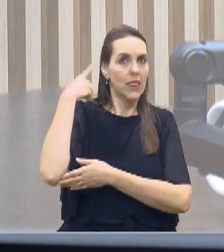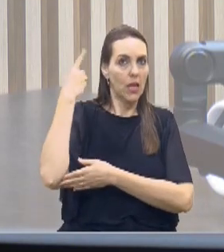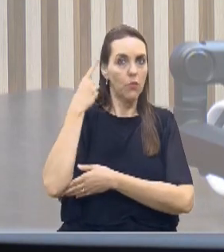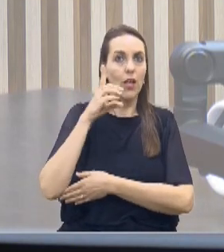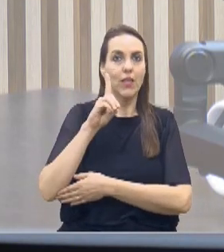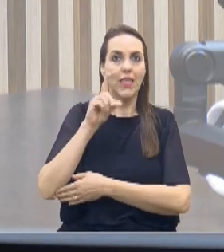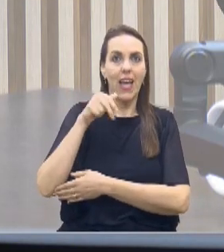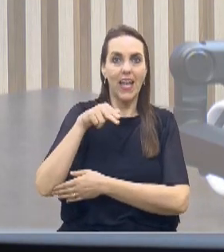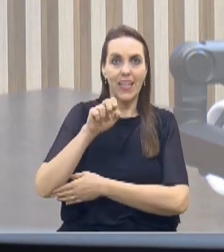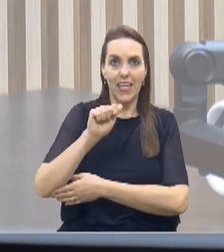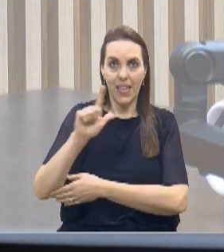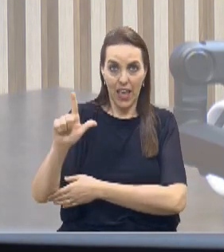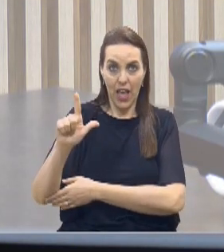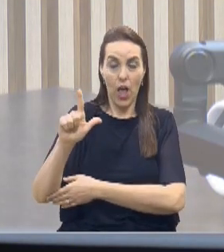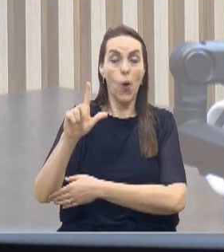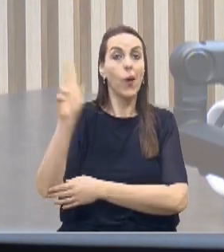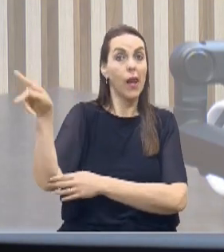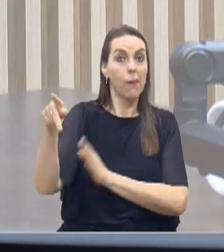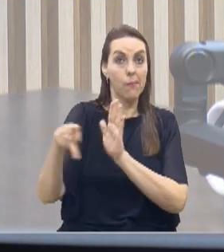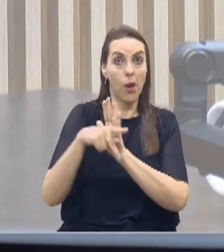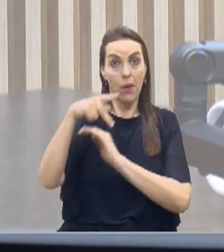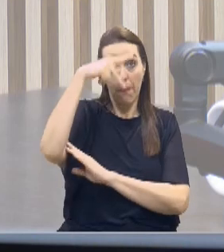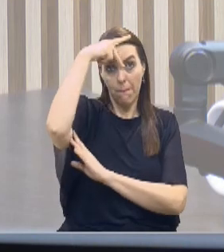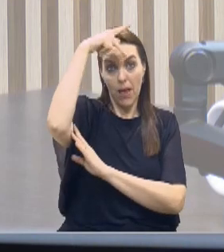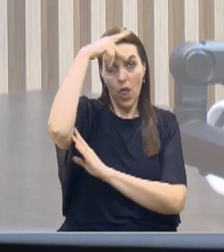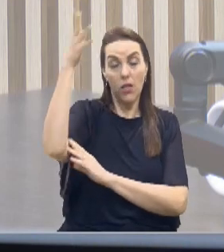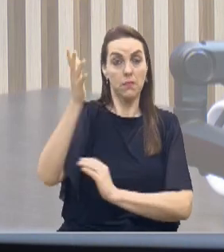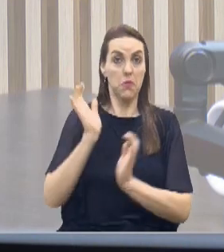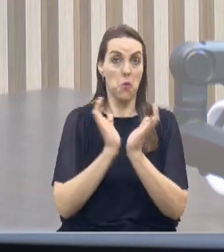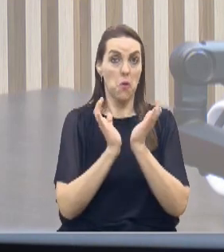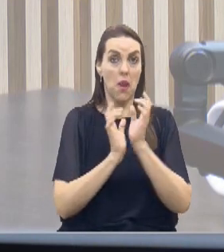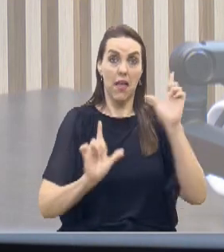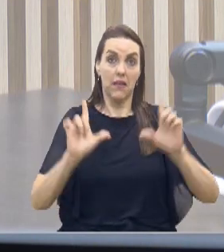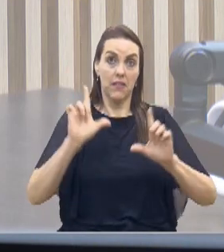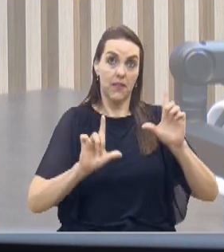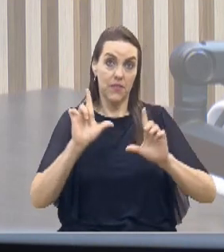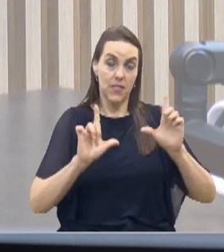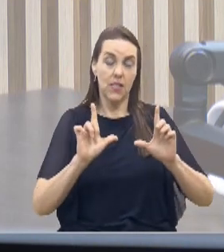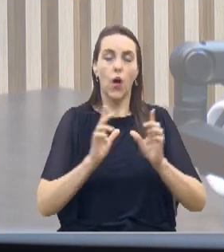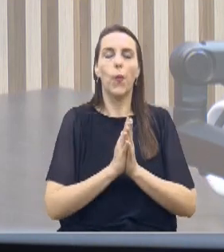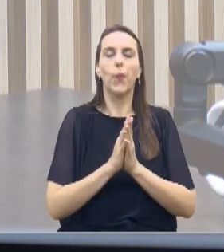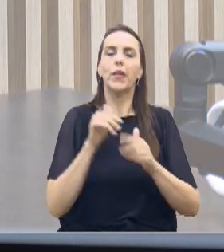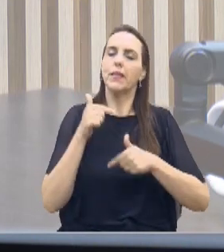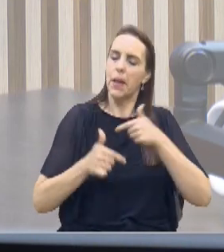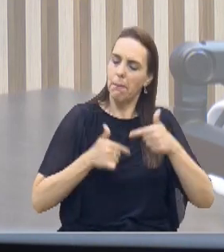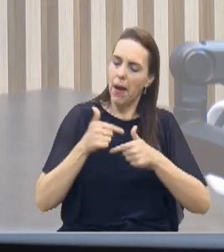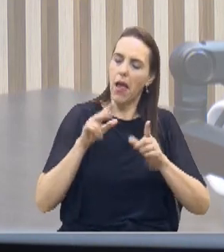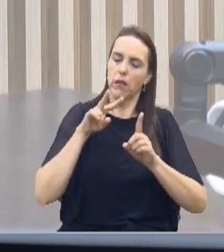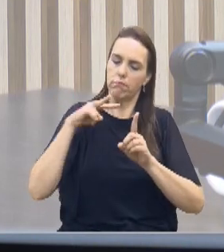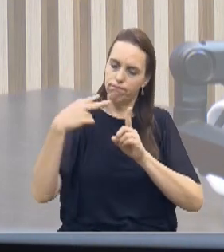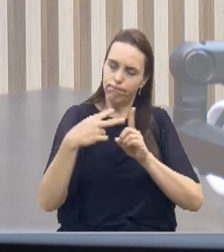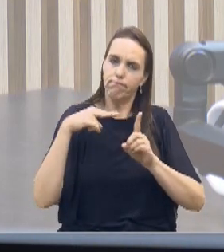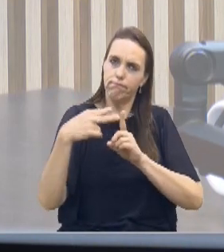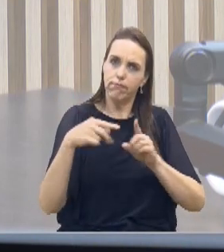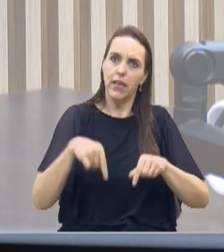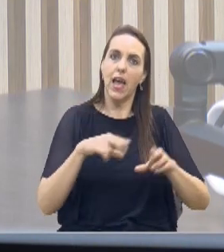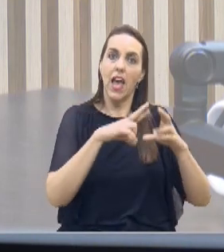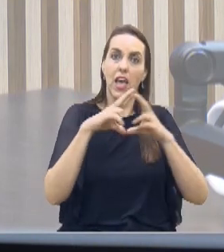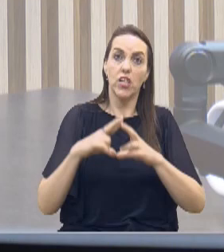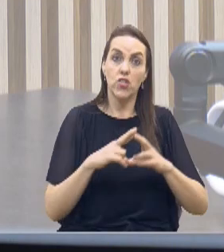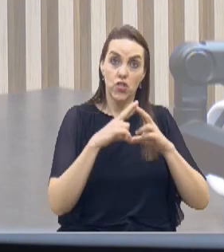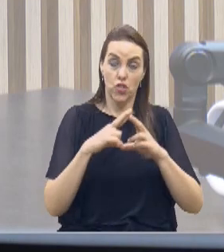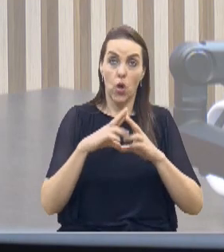que é do PSDB, mas é lá de Pelotas, né? Mas era meu colega da TV e tem trabalhado muito com um olhar também sobre a nossa região, que enviou uma emenda